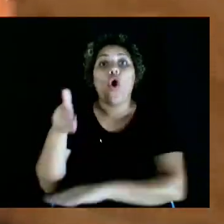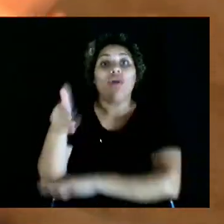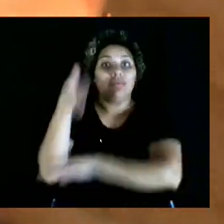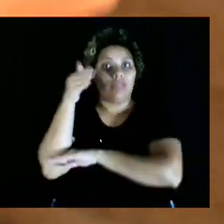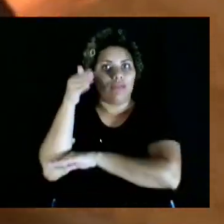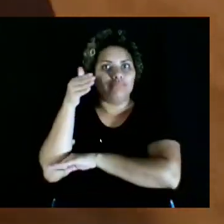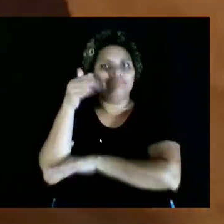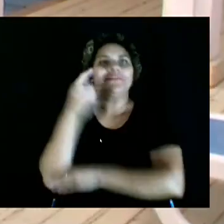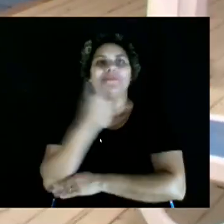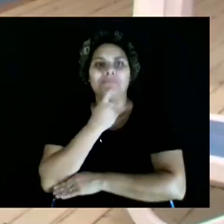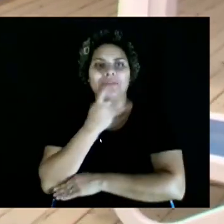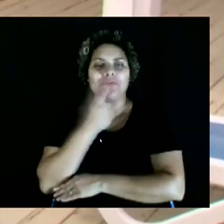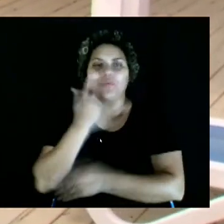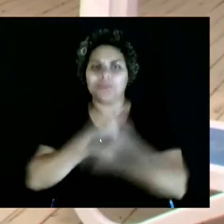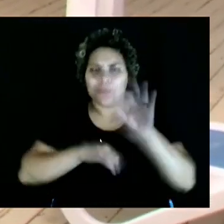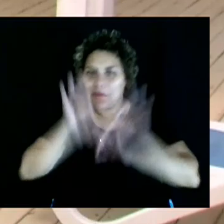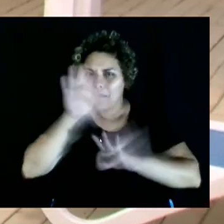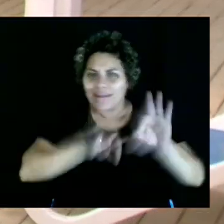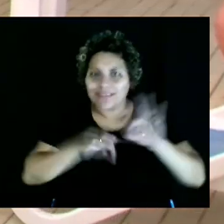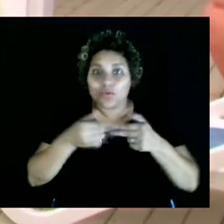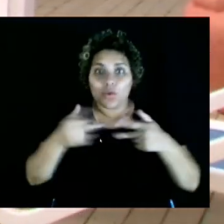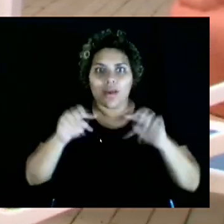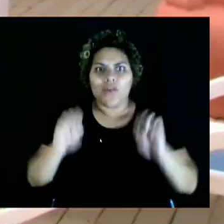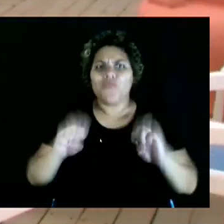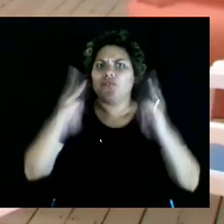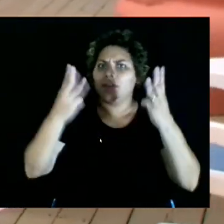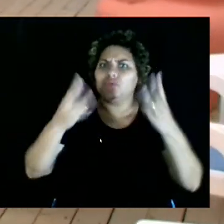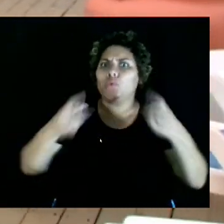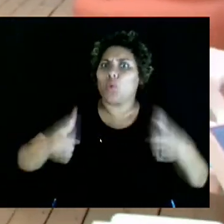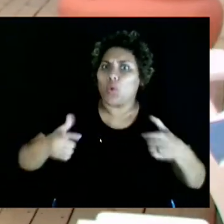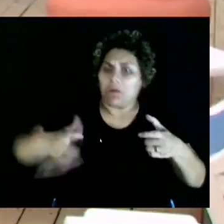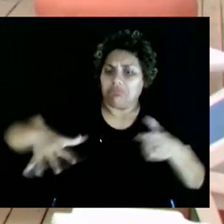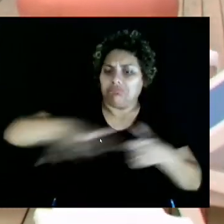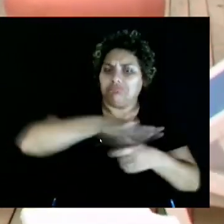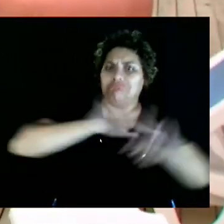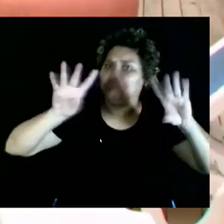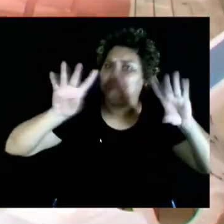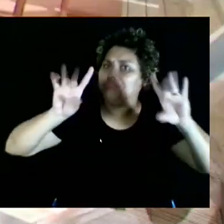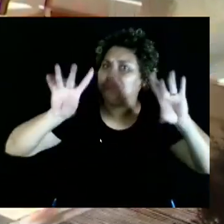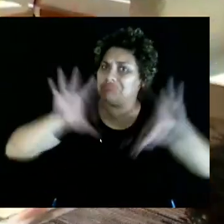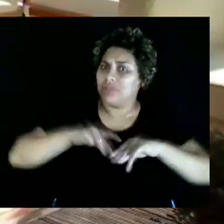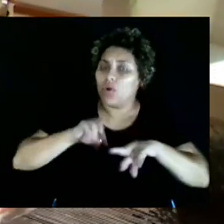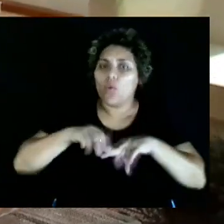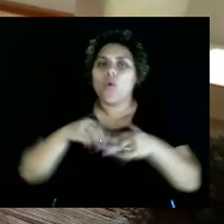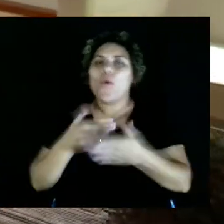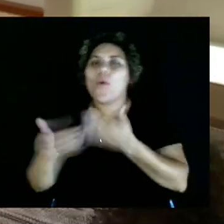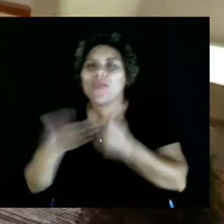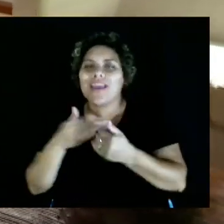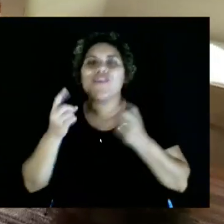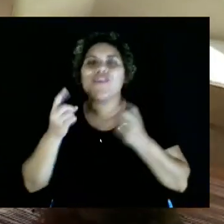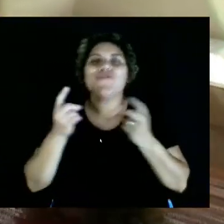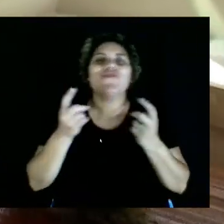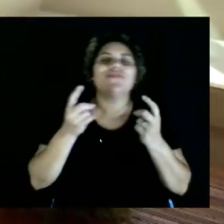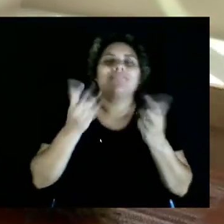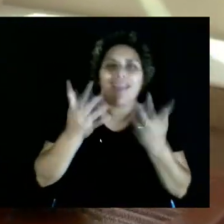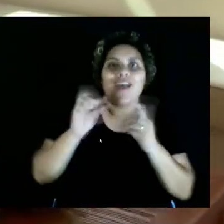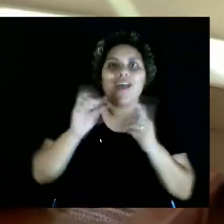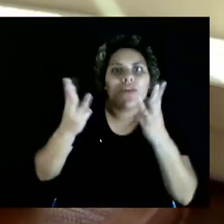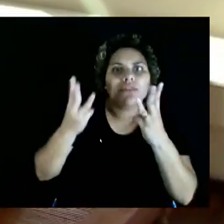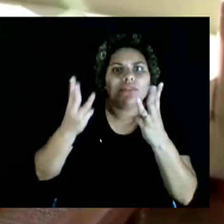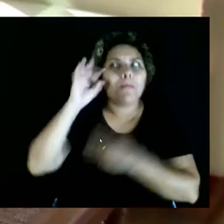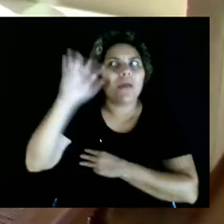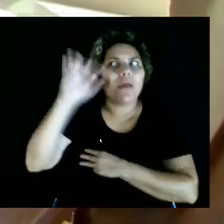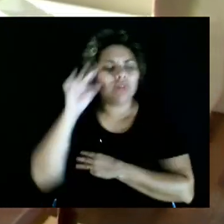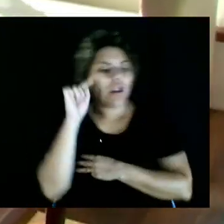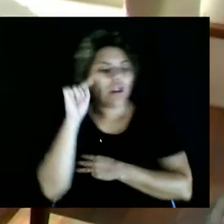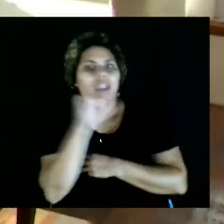como espaço de eventos. Então aqui, qualquer promotor de evento ou organizador de evento acaba levando muito em conta ser